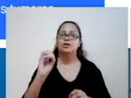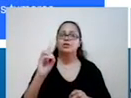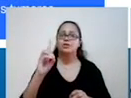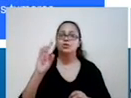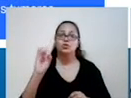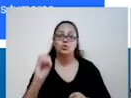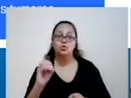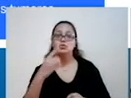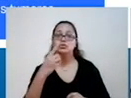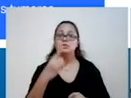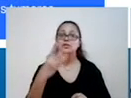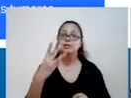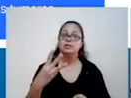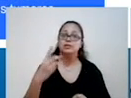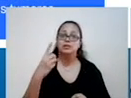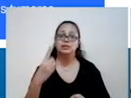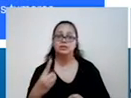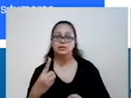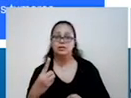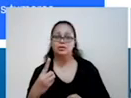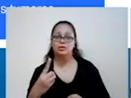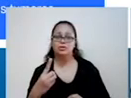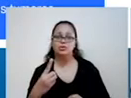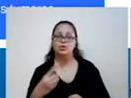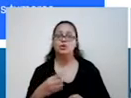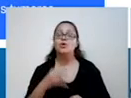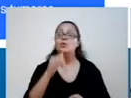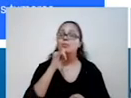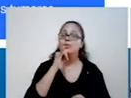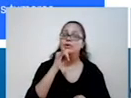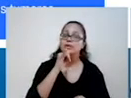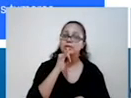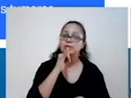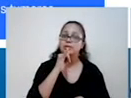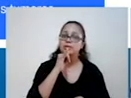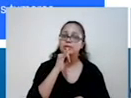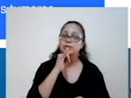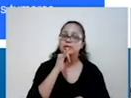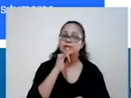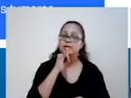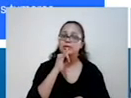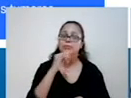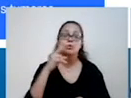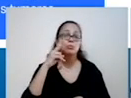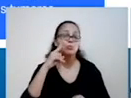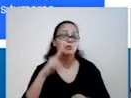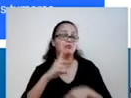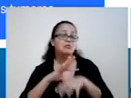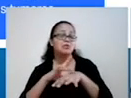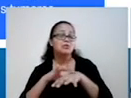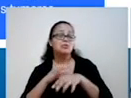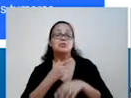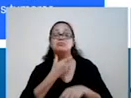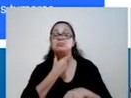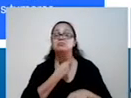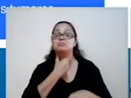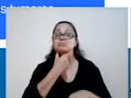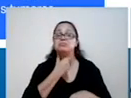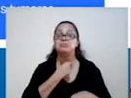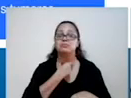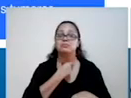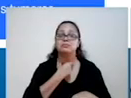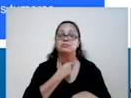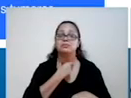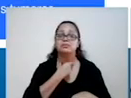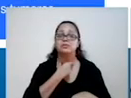por exemplo, a atividade da glândula tireoide, onde o isótopo se acumula. Usa-se o fósforo 32